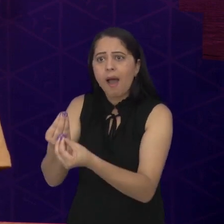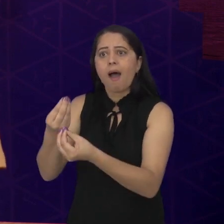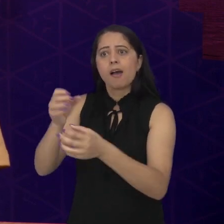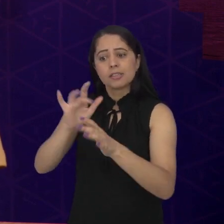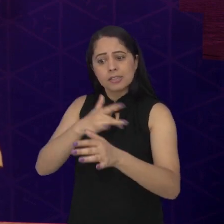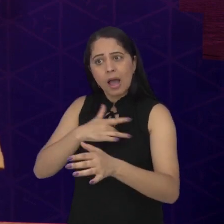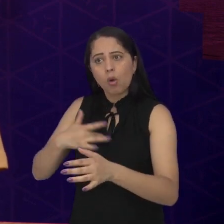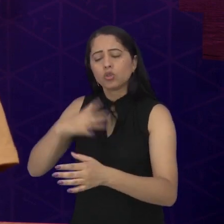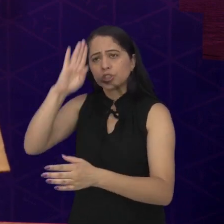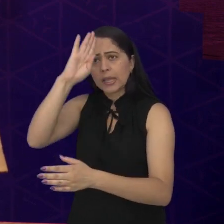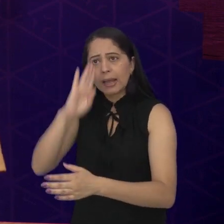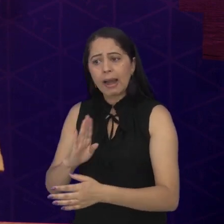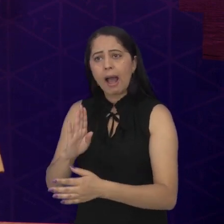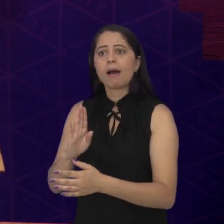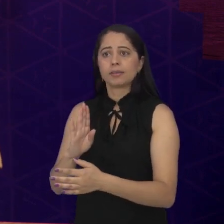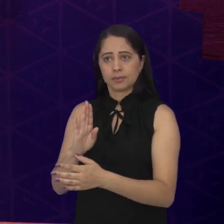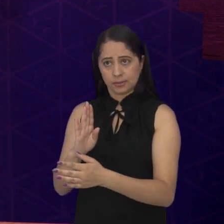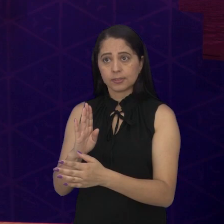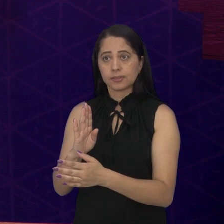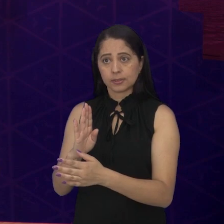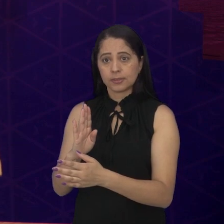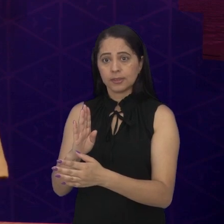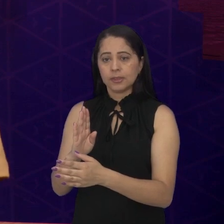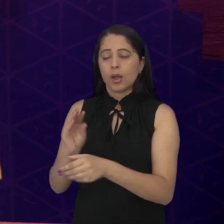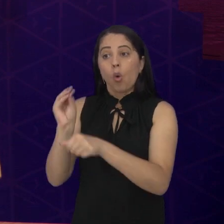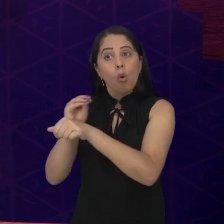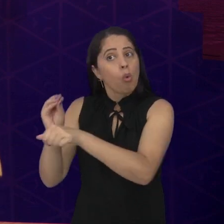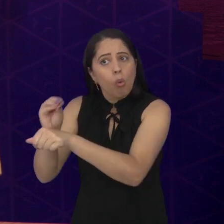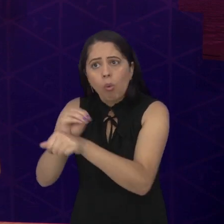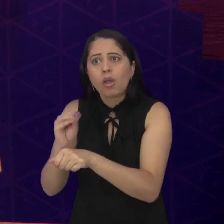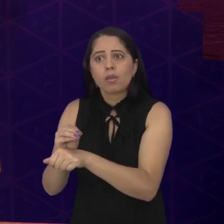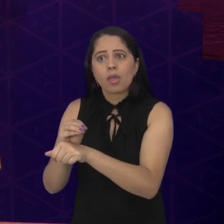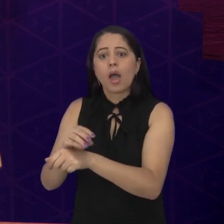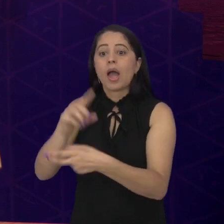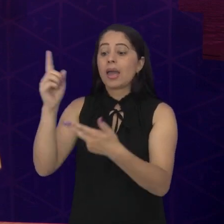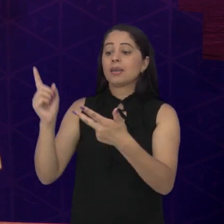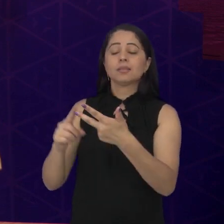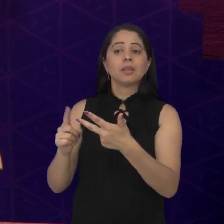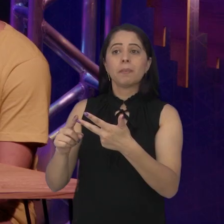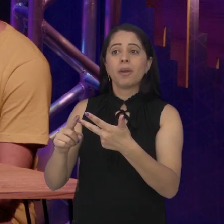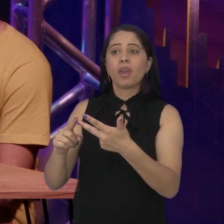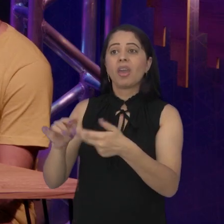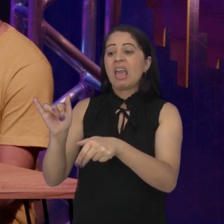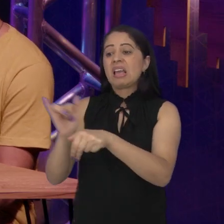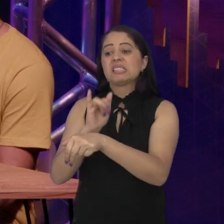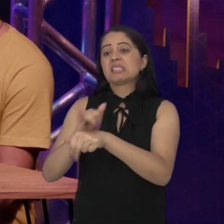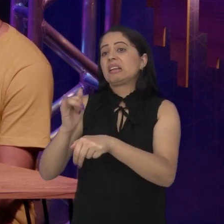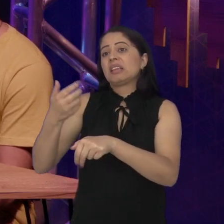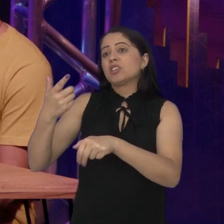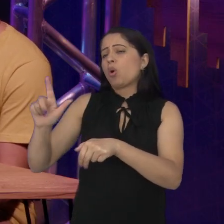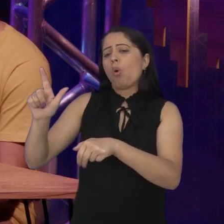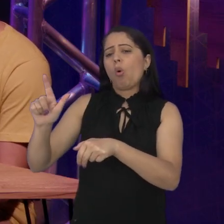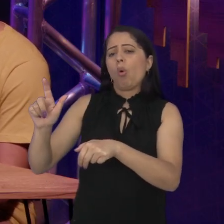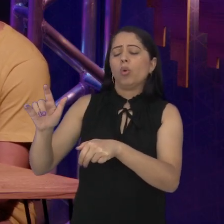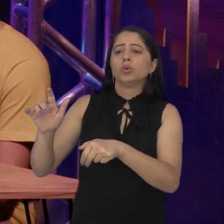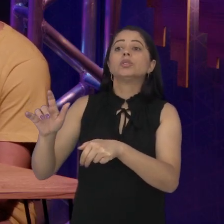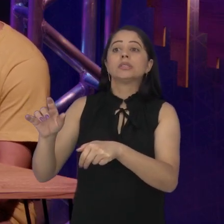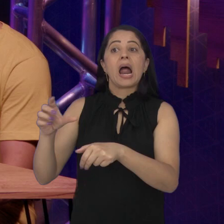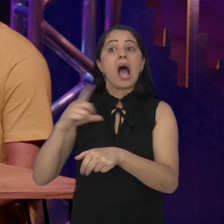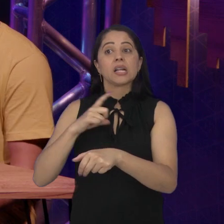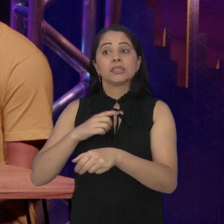realmente de ter um acompanhamento de saúde, de se cuidar bem, né? E outras ferramentas também. A gente